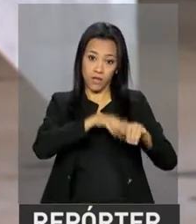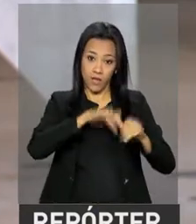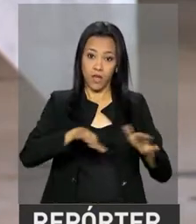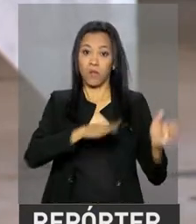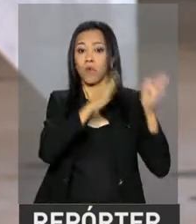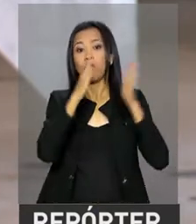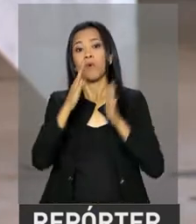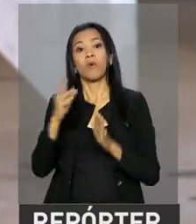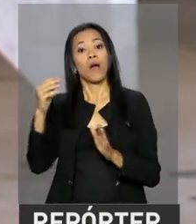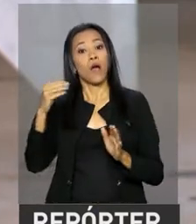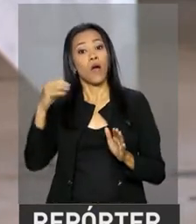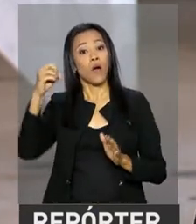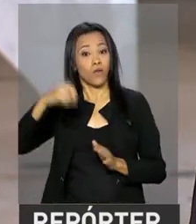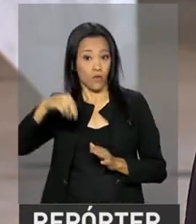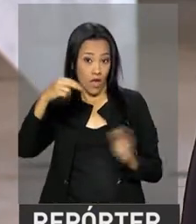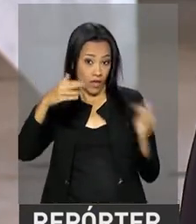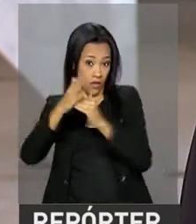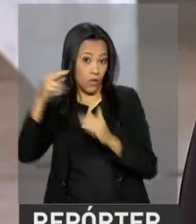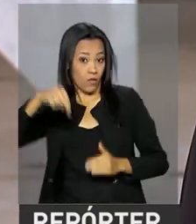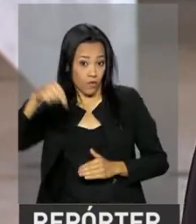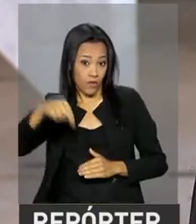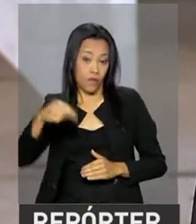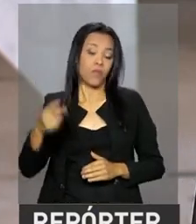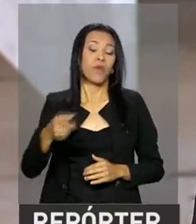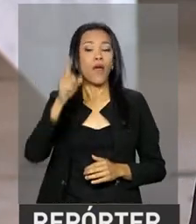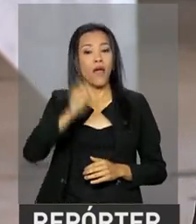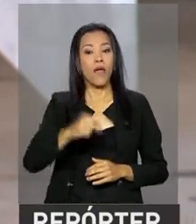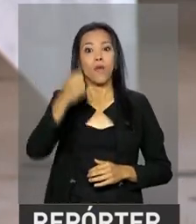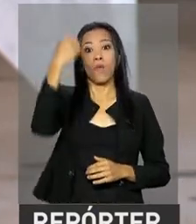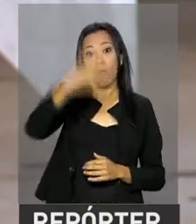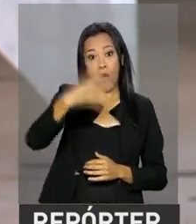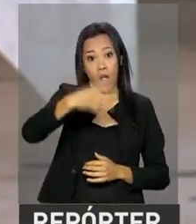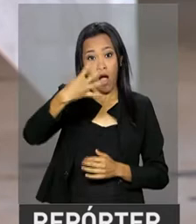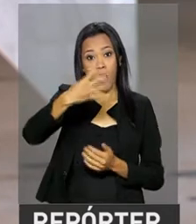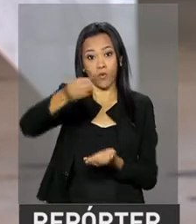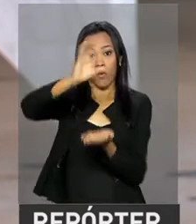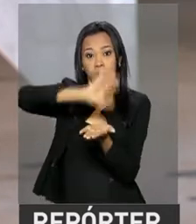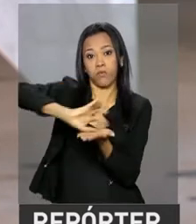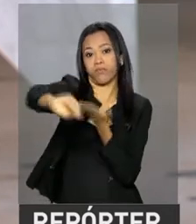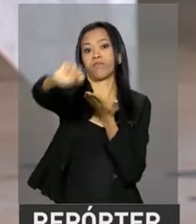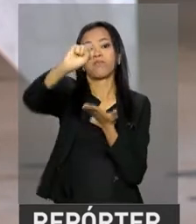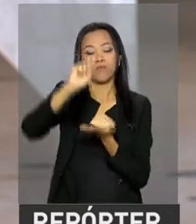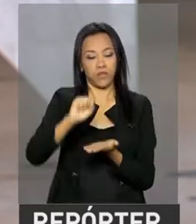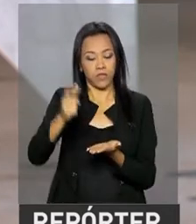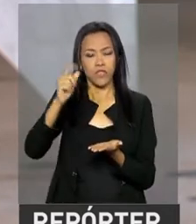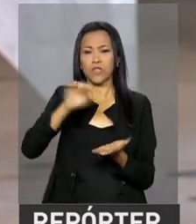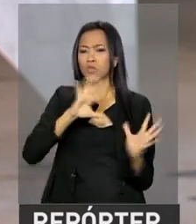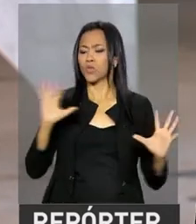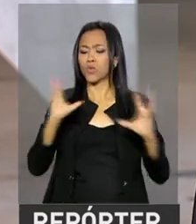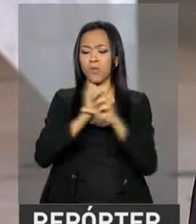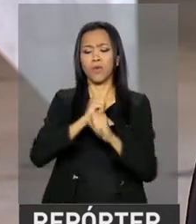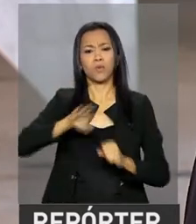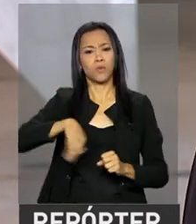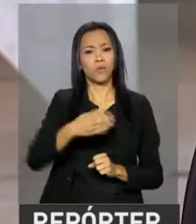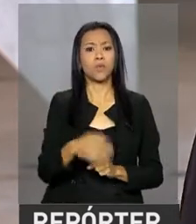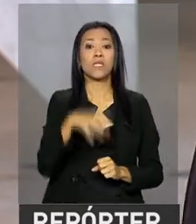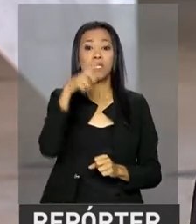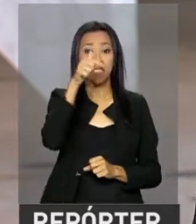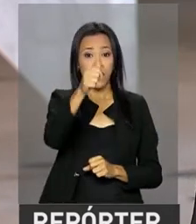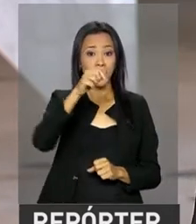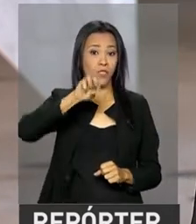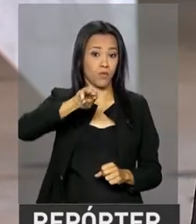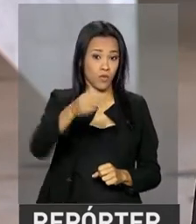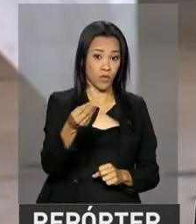setembro e novembro. Esse é o quarto lote a ser liberado. No total, são 7 milhões e meio